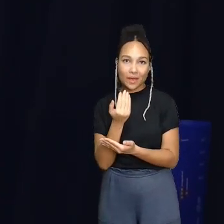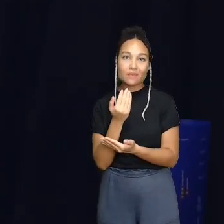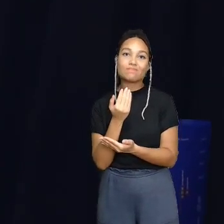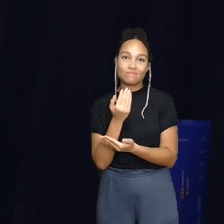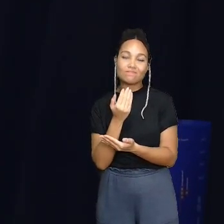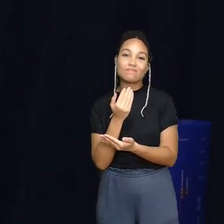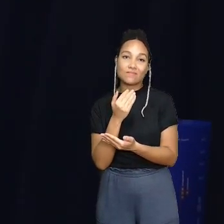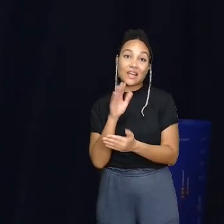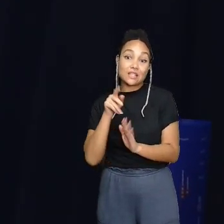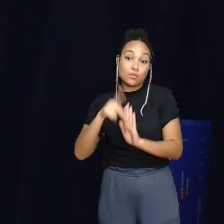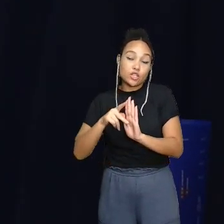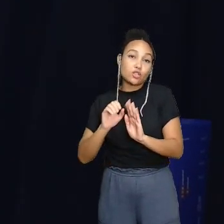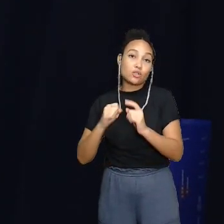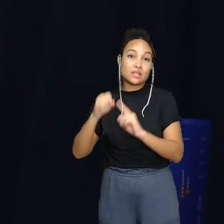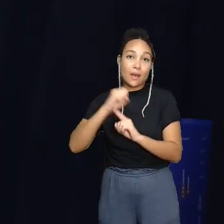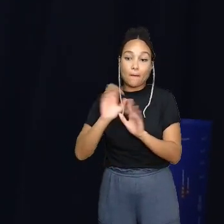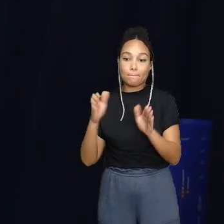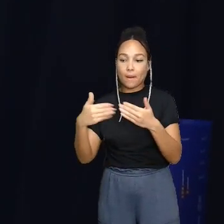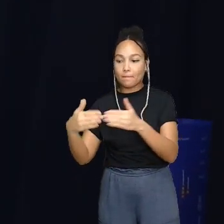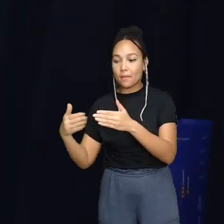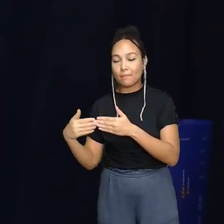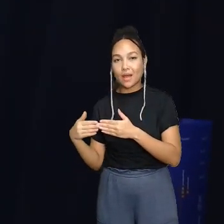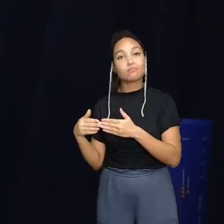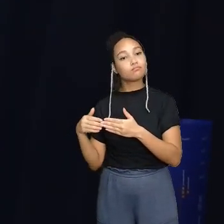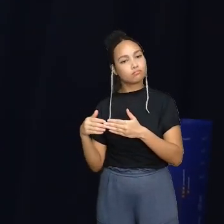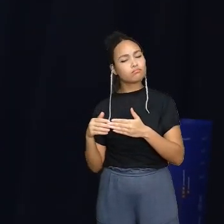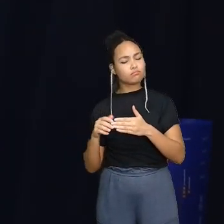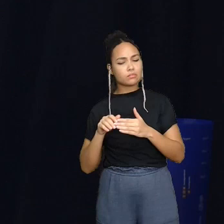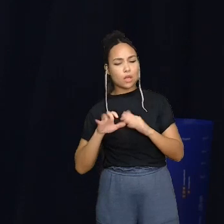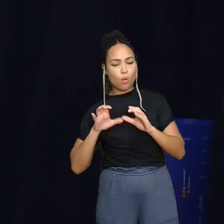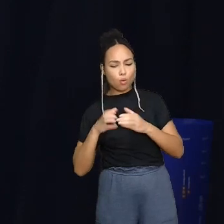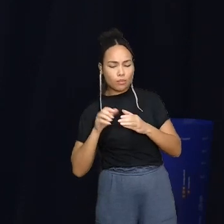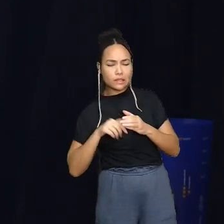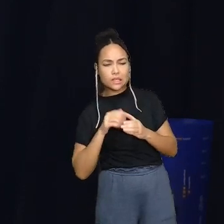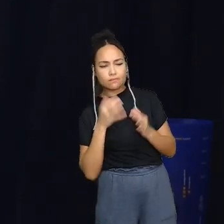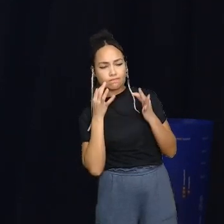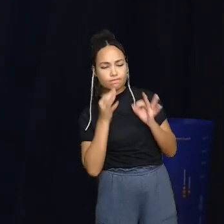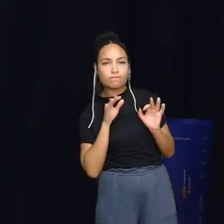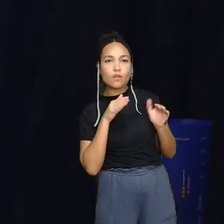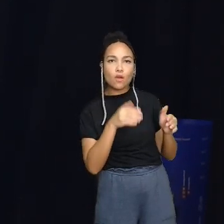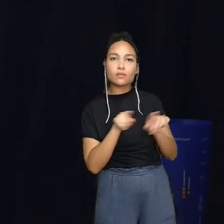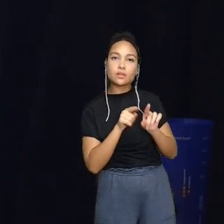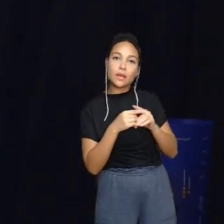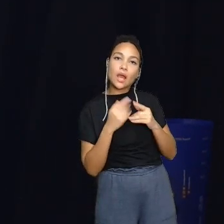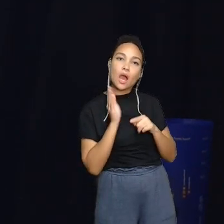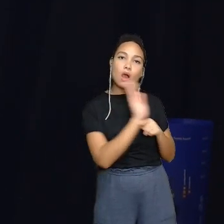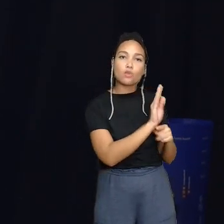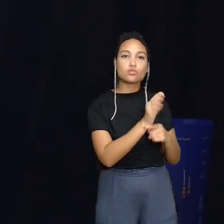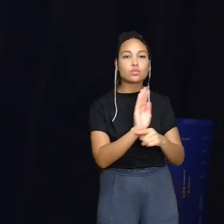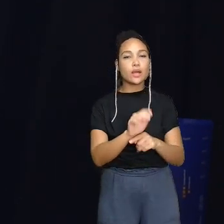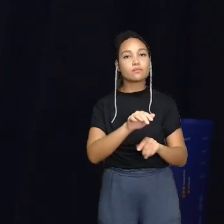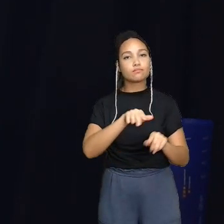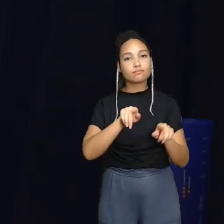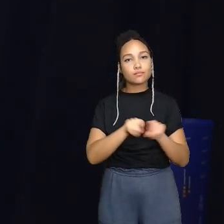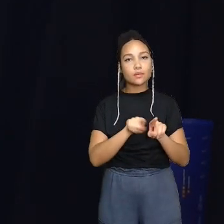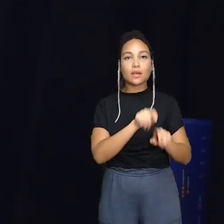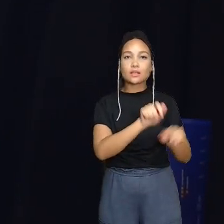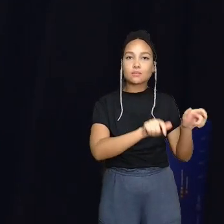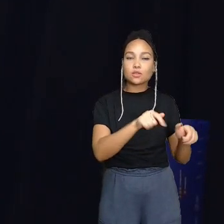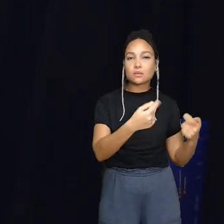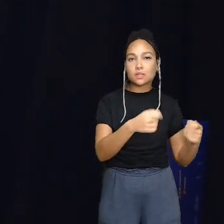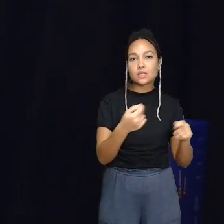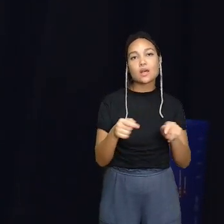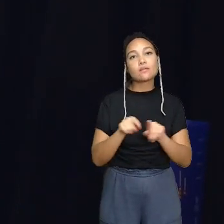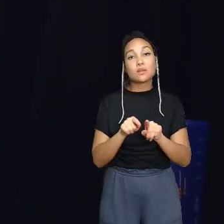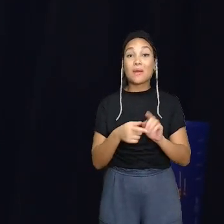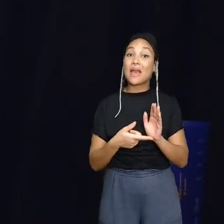E essas organizações da sociedade civil estavam incansavelmente atendendo às demandas da sociedade, antes mesmo de qualquer iniciativa do